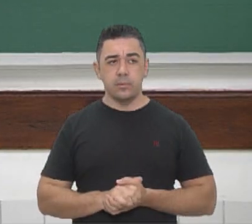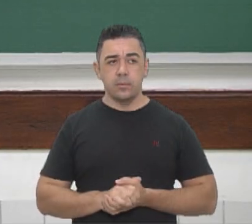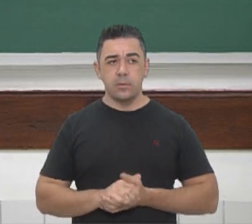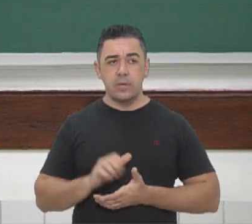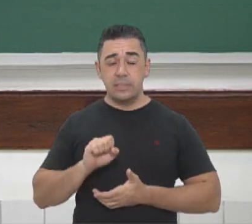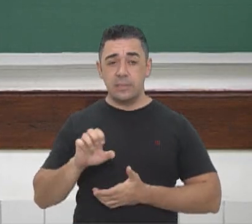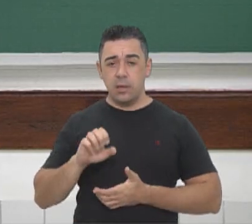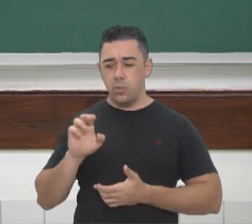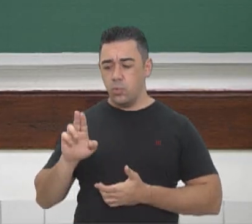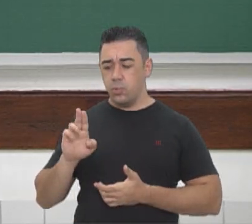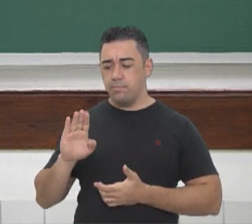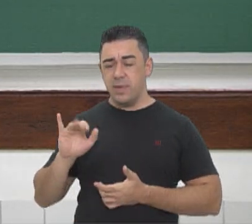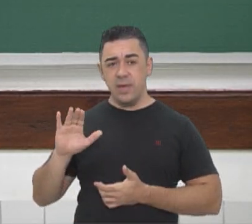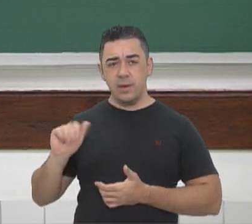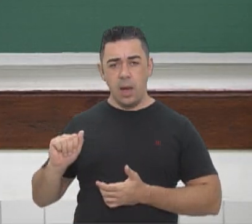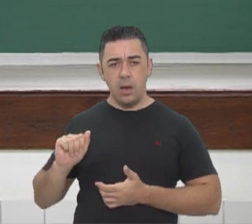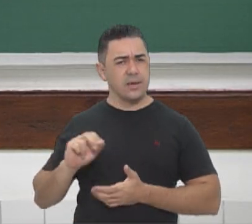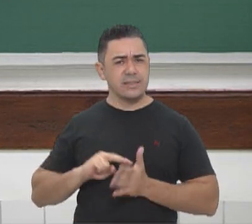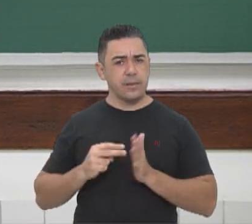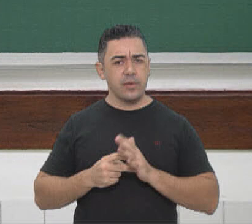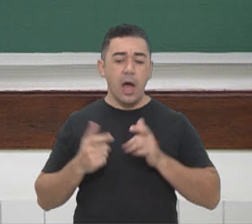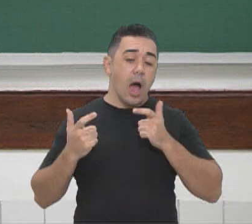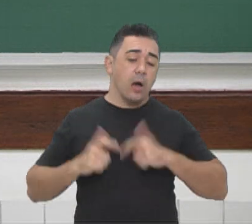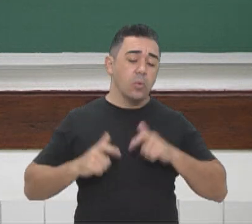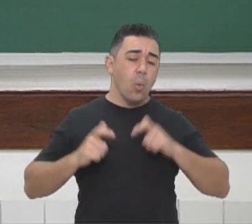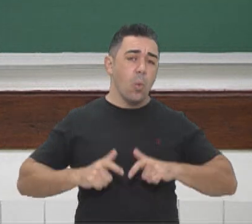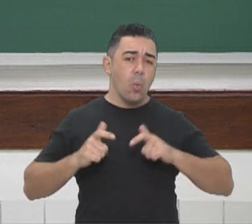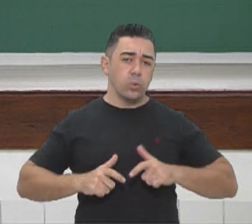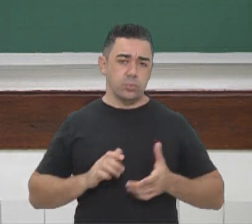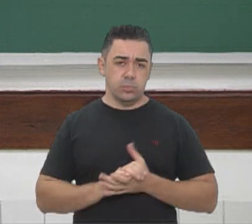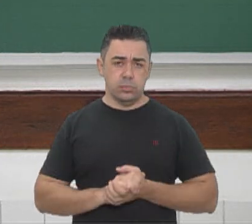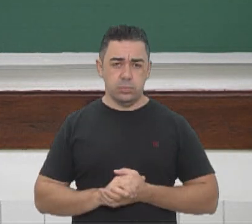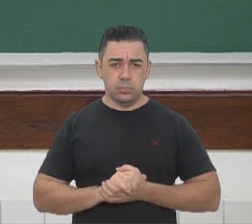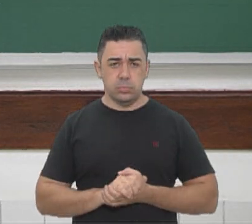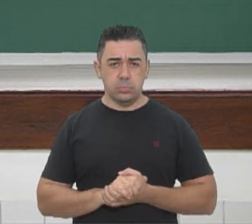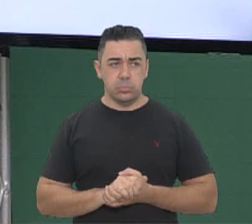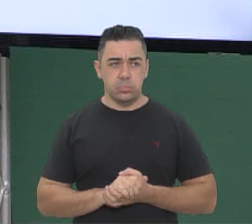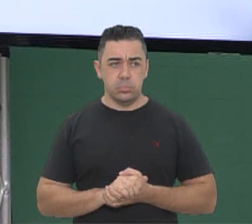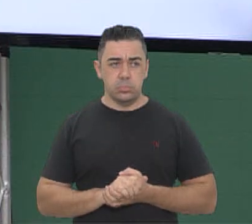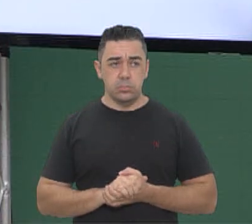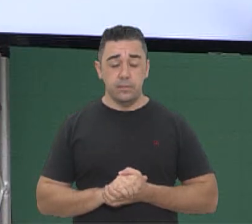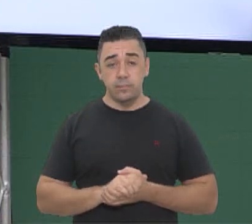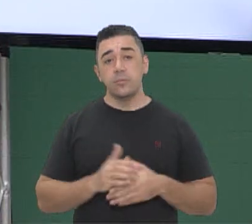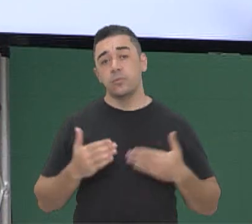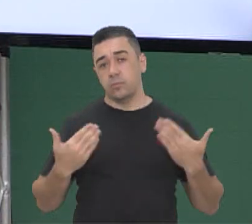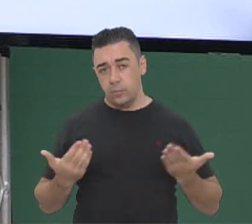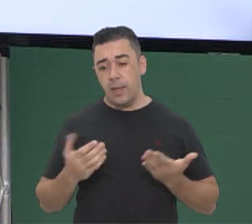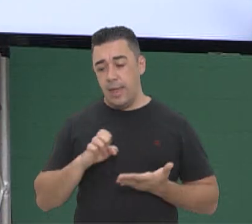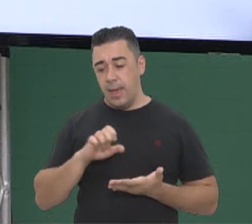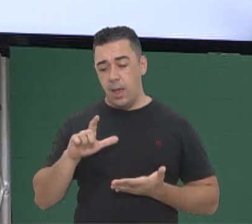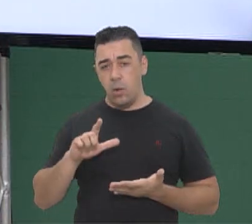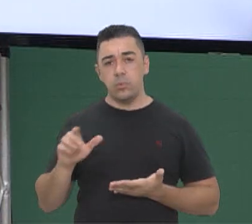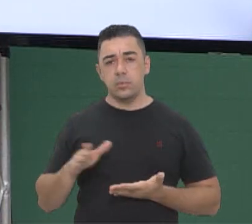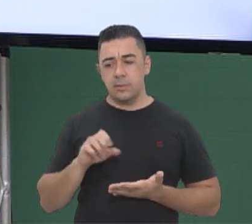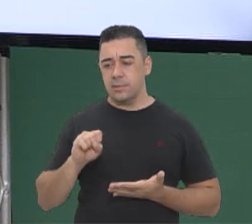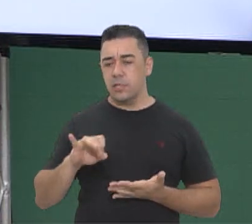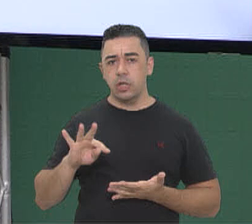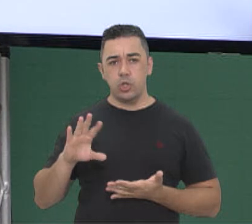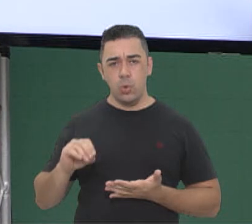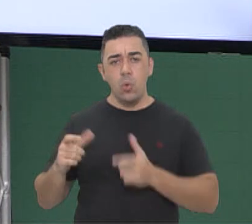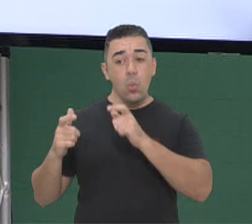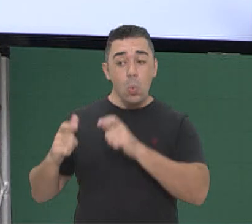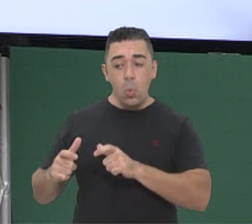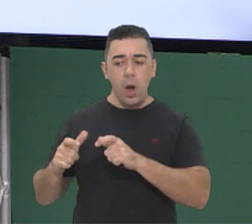verbo ubicar-se, localizar-se, se localiza. El sítio, então, espaço, lugar ocupado,